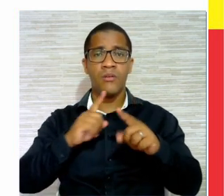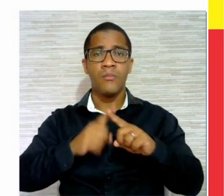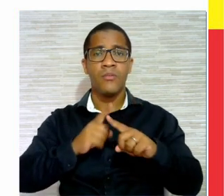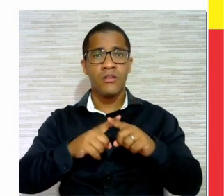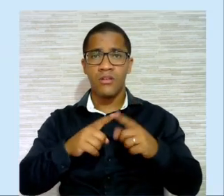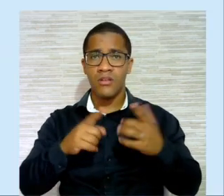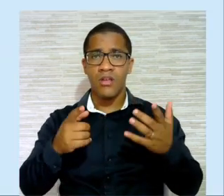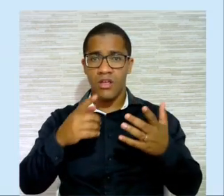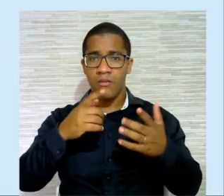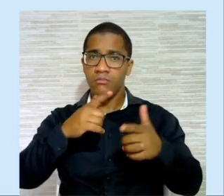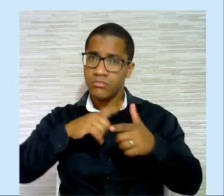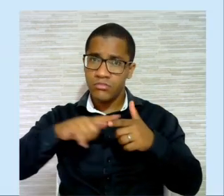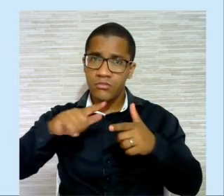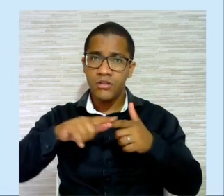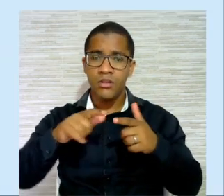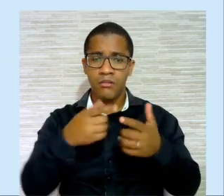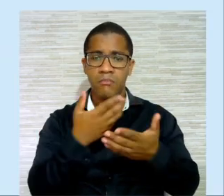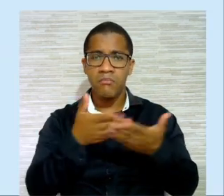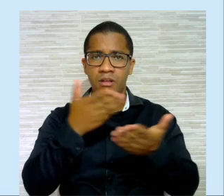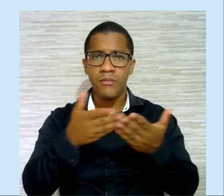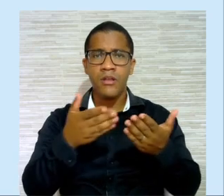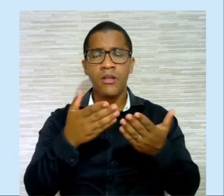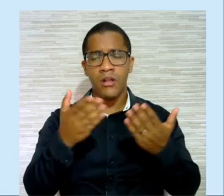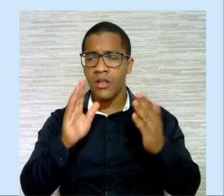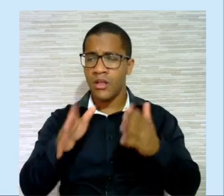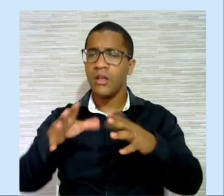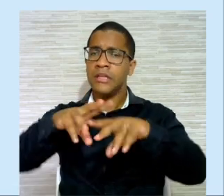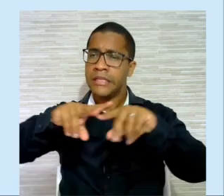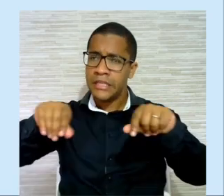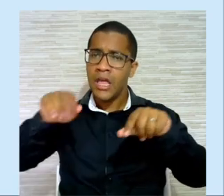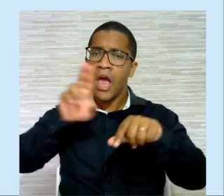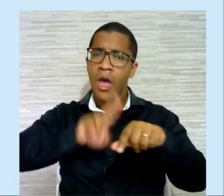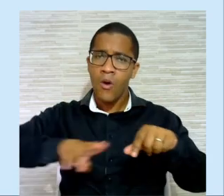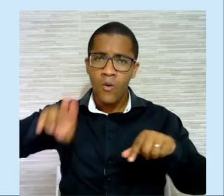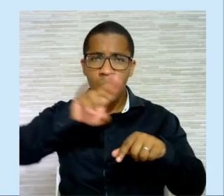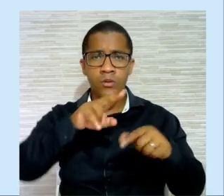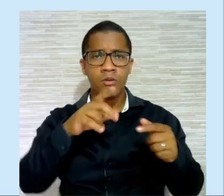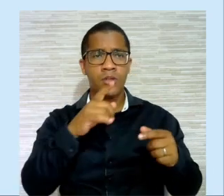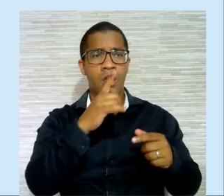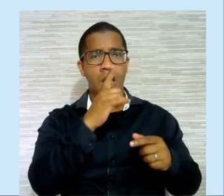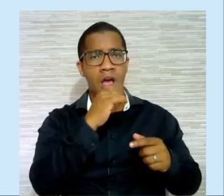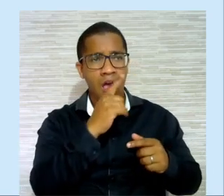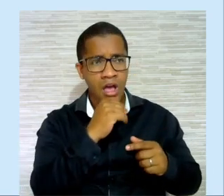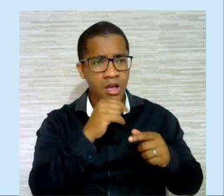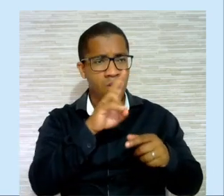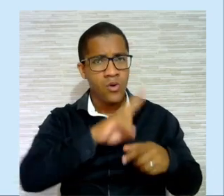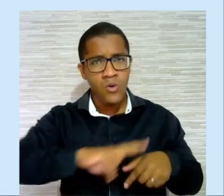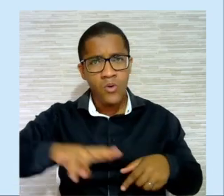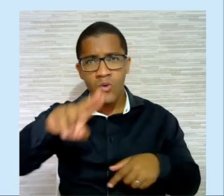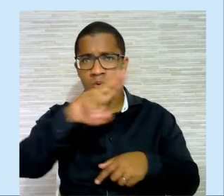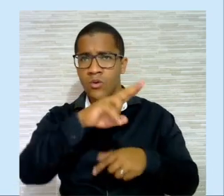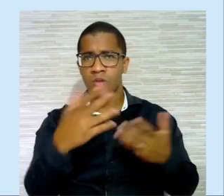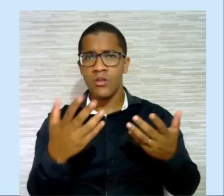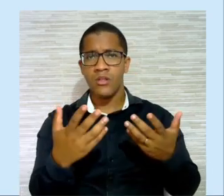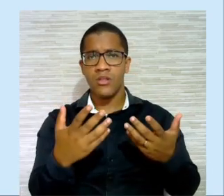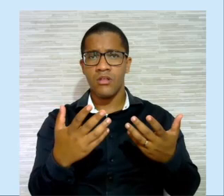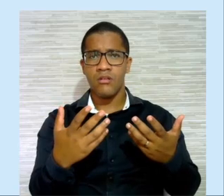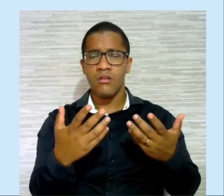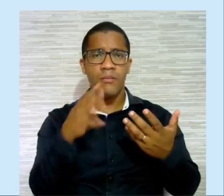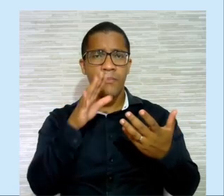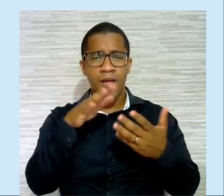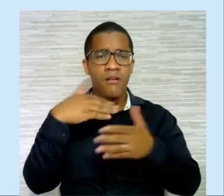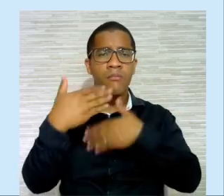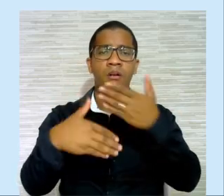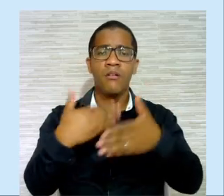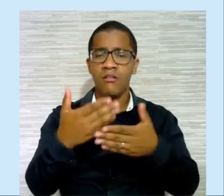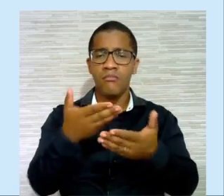gente? Essa questão do desperdício, a gente usa o solo, a gente usa a terra, a gente usa a água para produzir esse alimento e